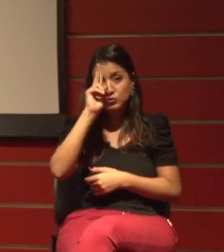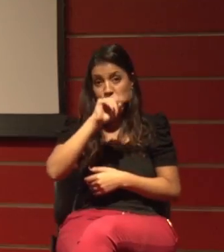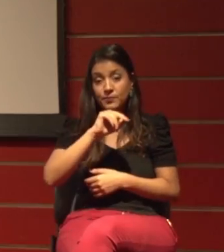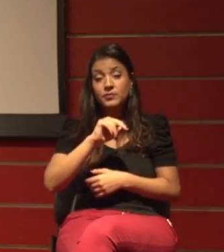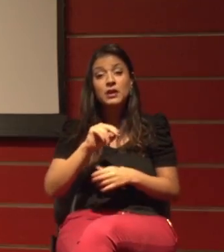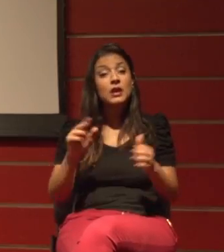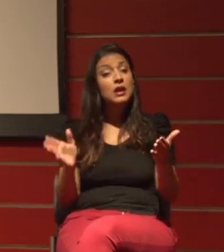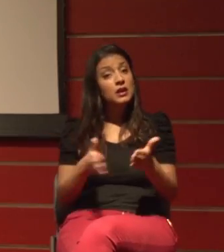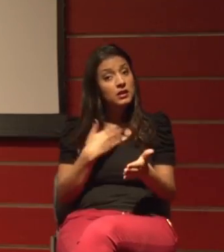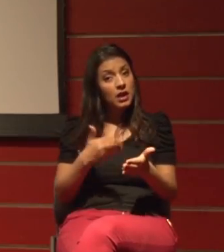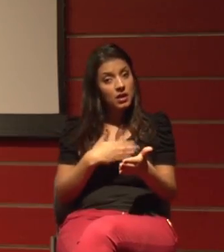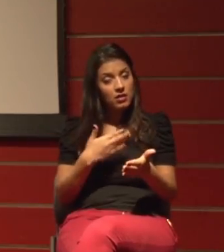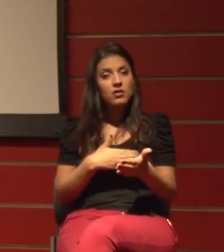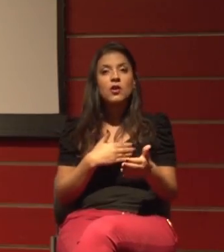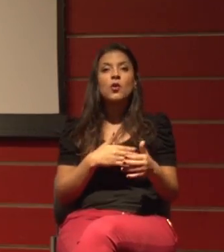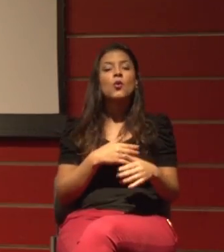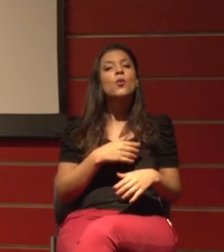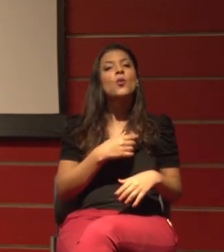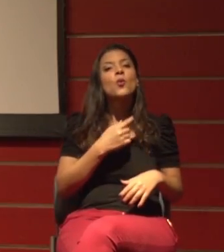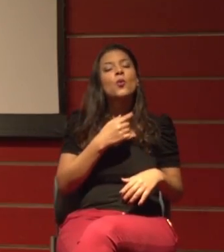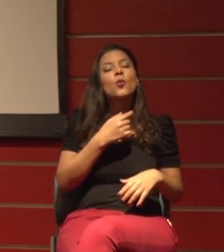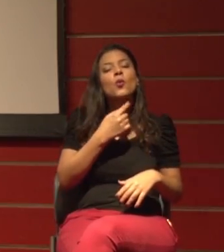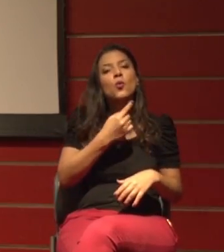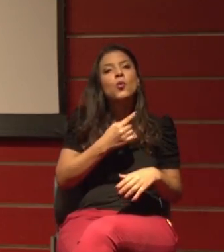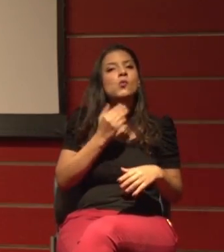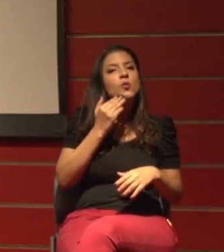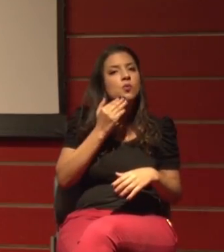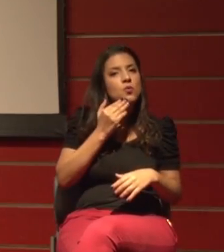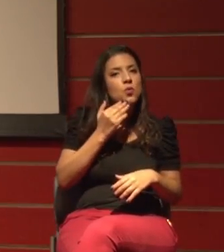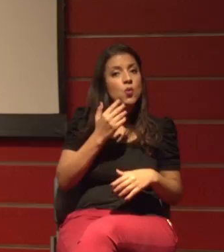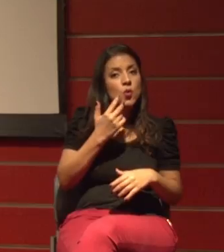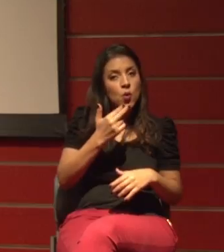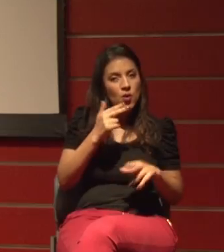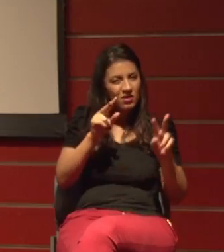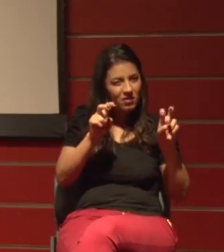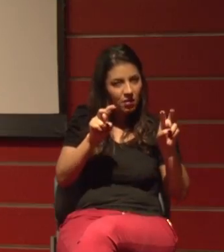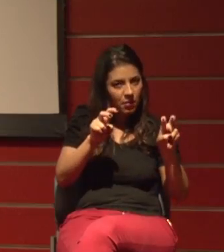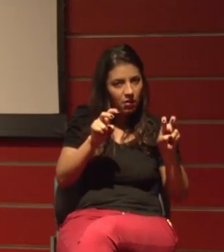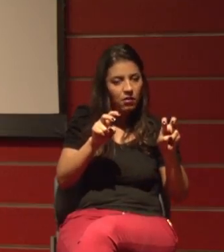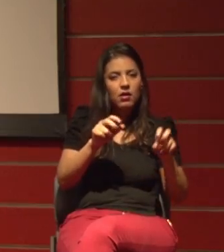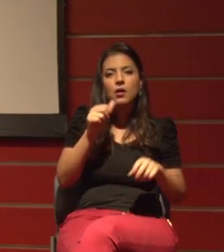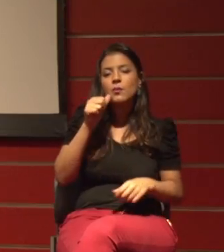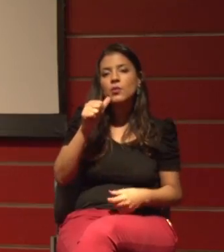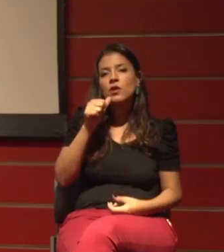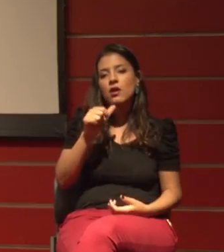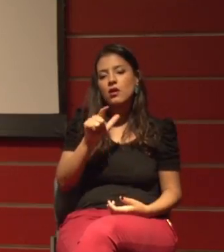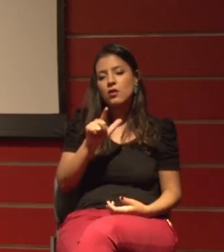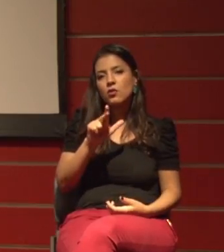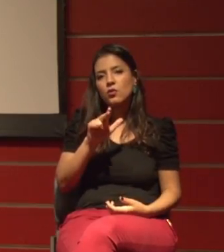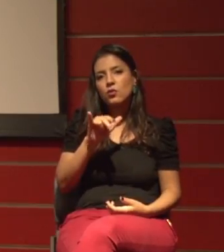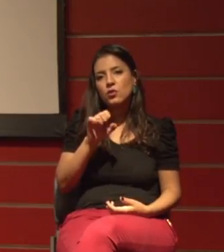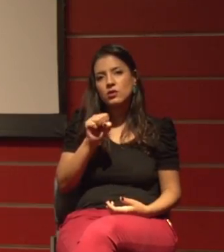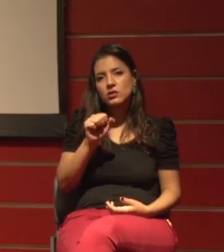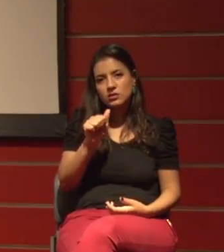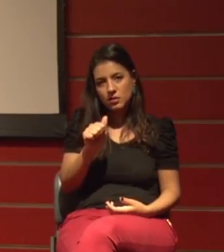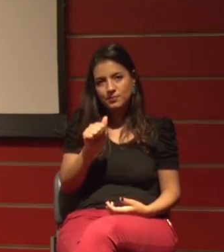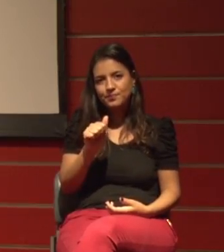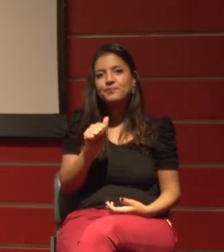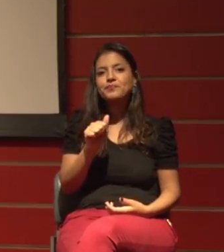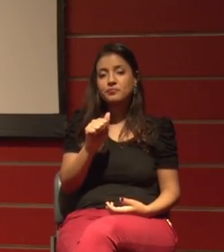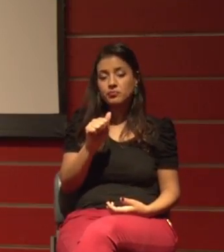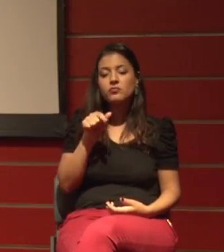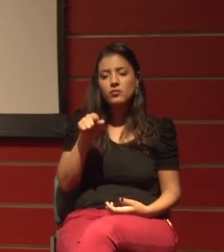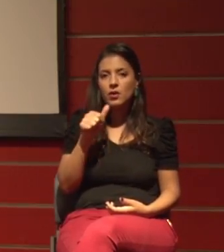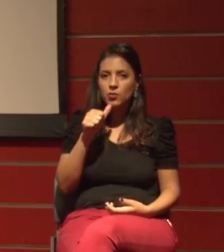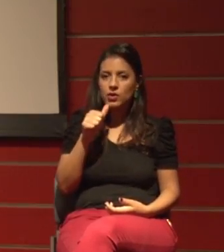a a keindé a personagem principal que depois vira eh Luísa né inspirada na vida da Luísa maim a mãe do Luiz